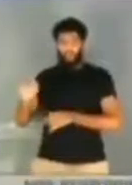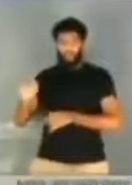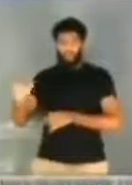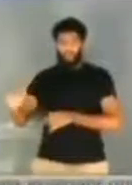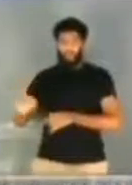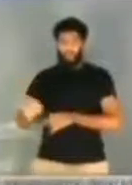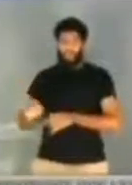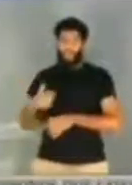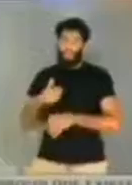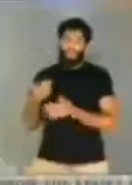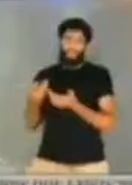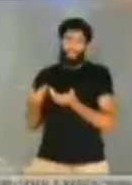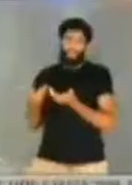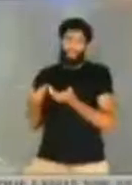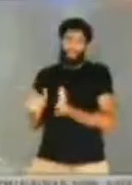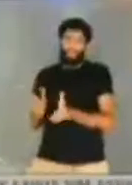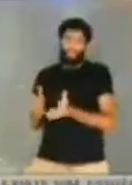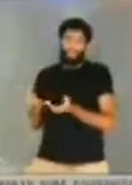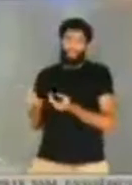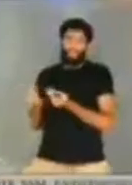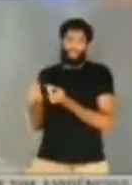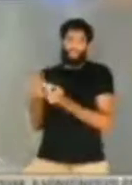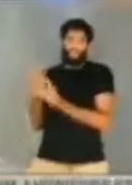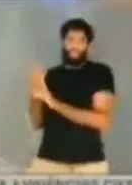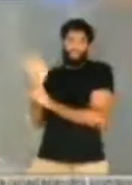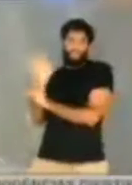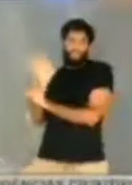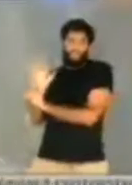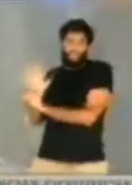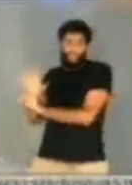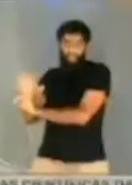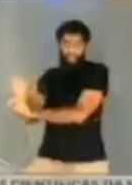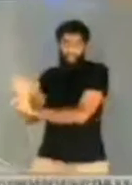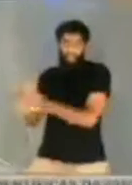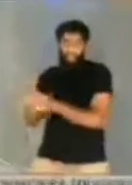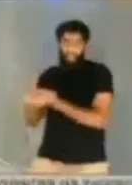queria constranger a senhora. E eu preciso responder. Mas a senhora não sabe responder absolutamente nada.